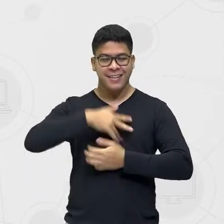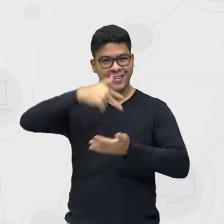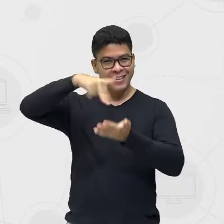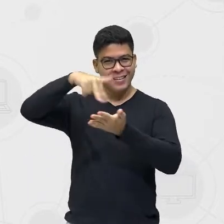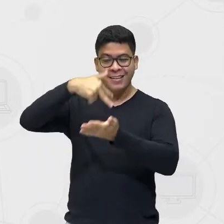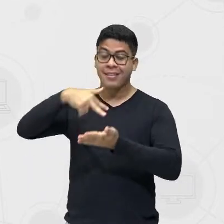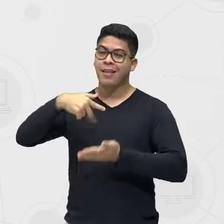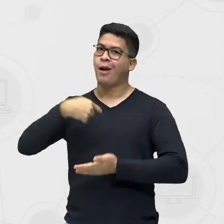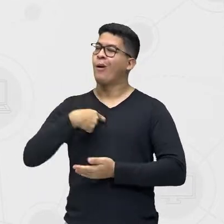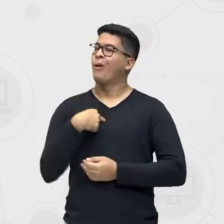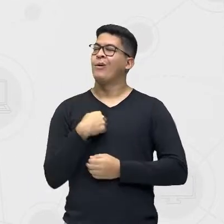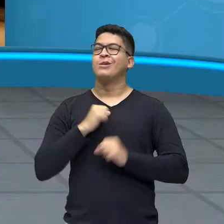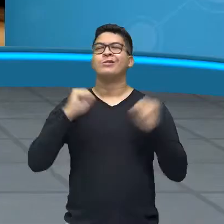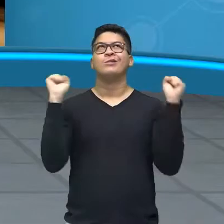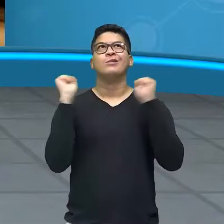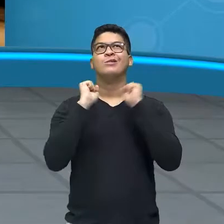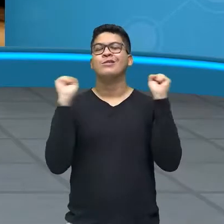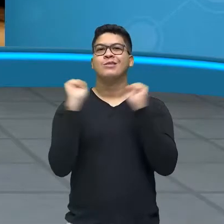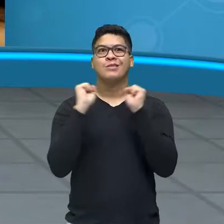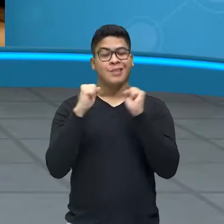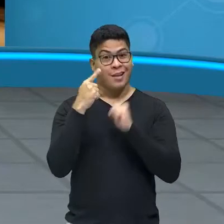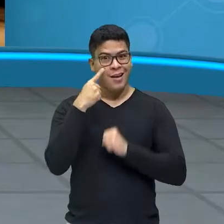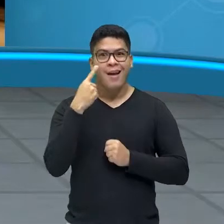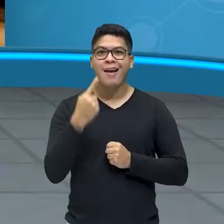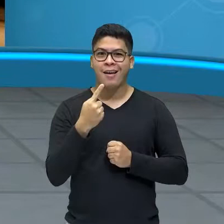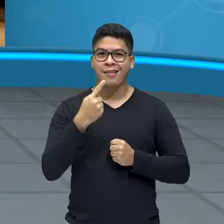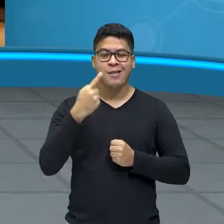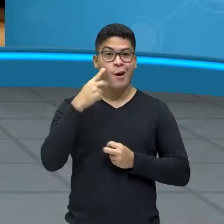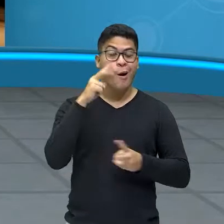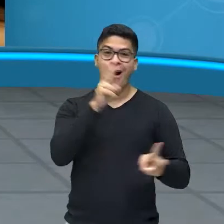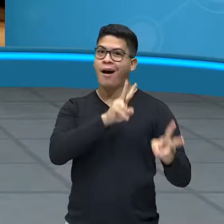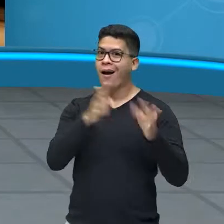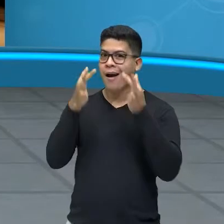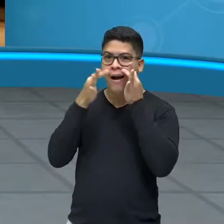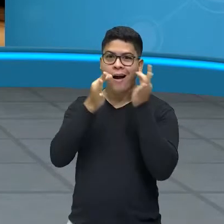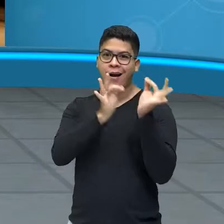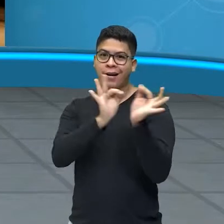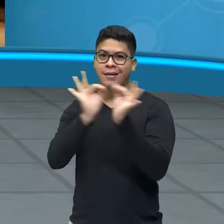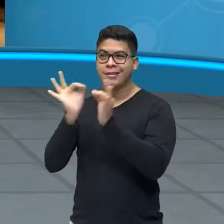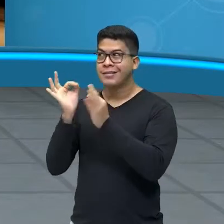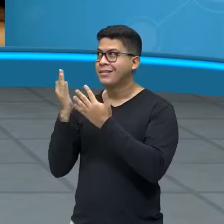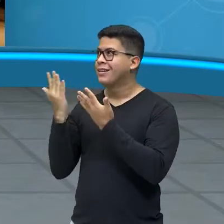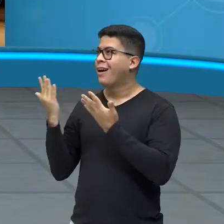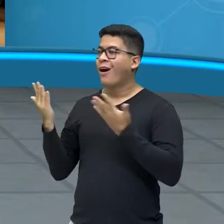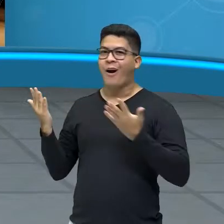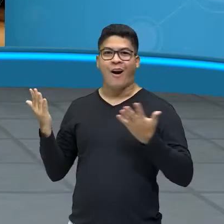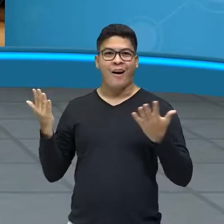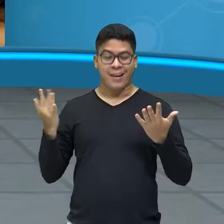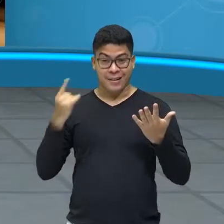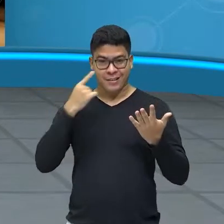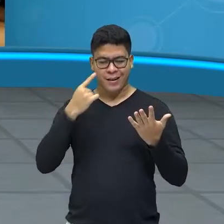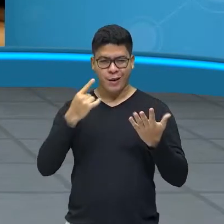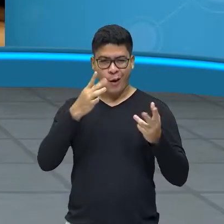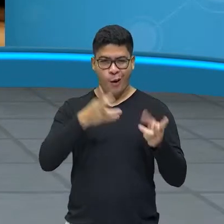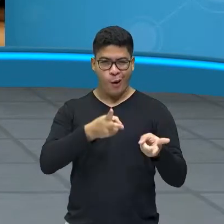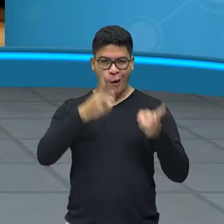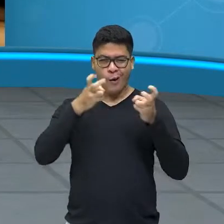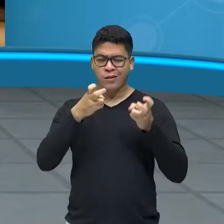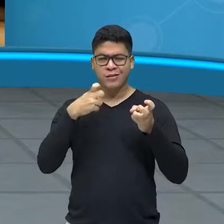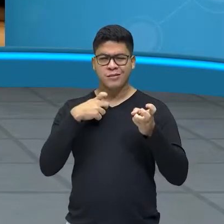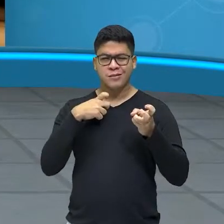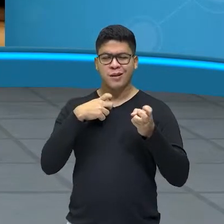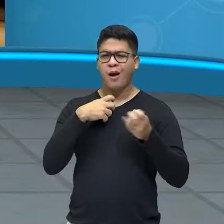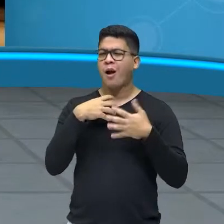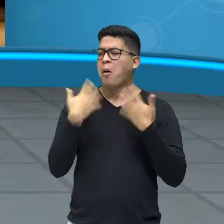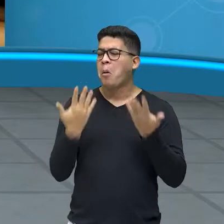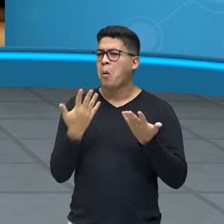amo dança. Vamos já chamando aqui a atenção de vocês para o nosso cenário. Observem, qual é essa